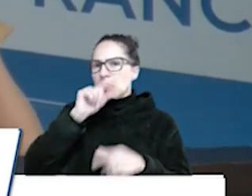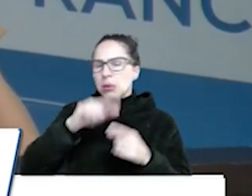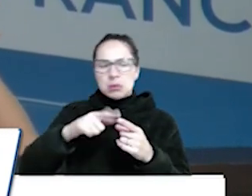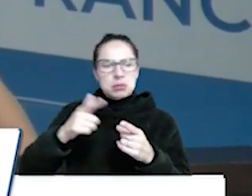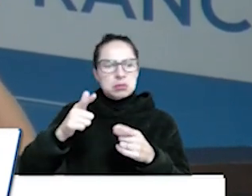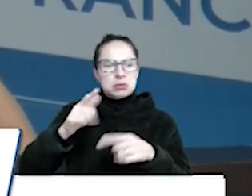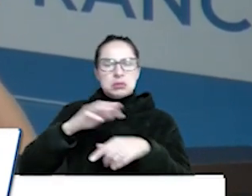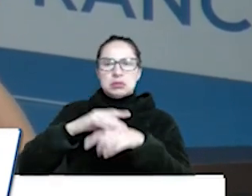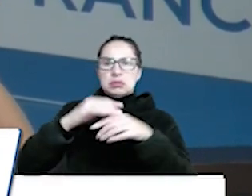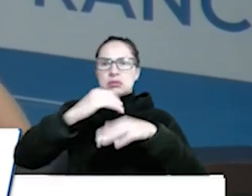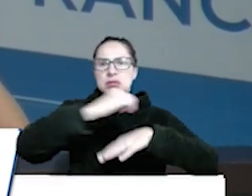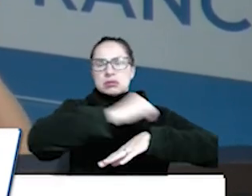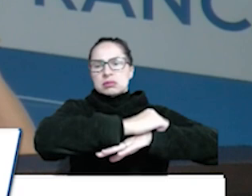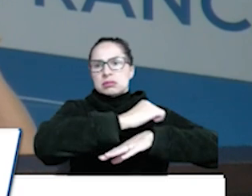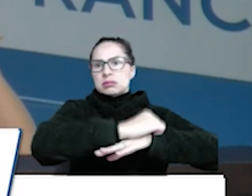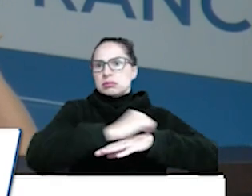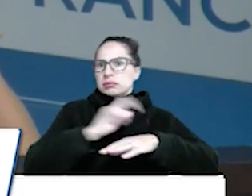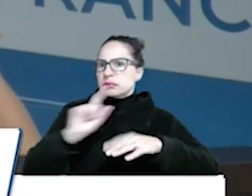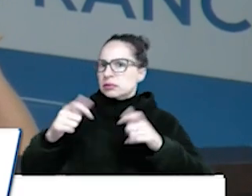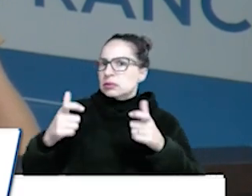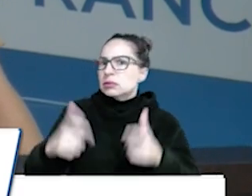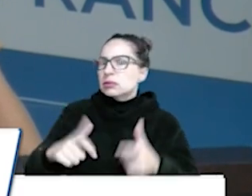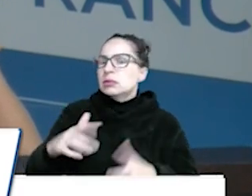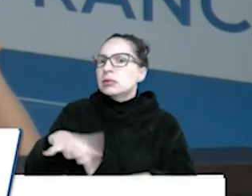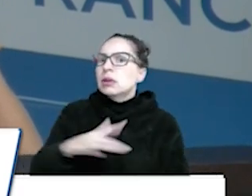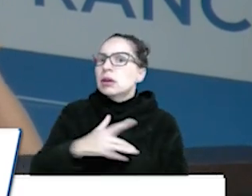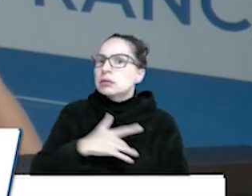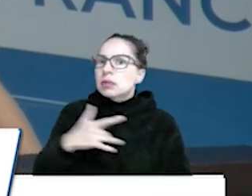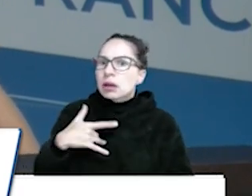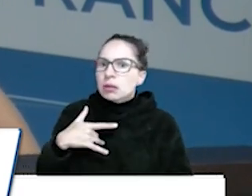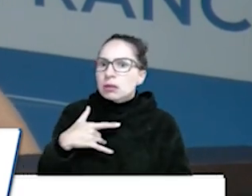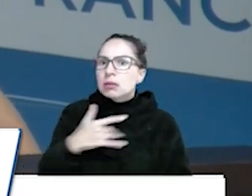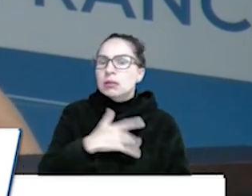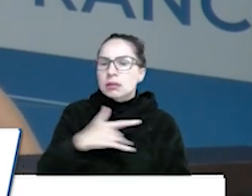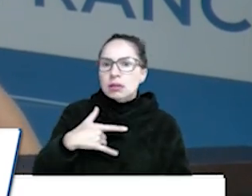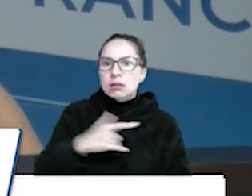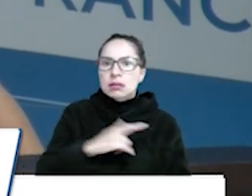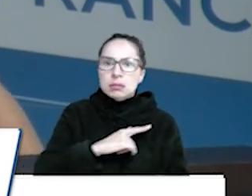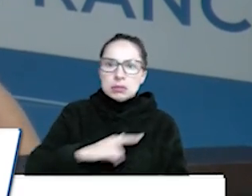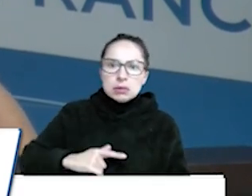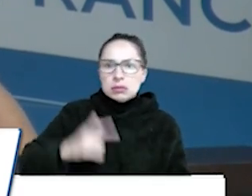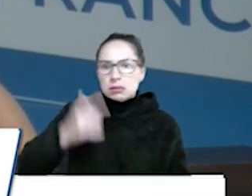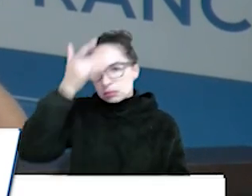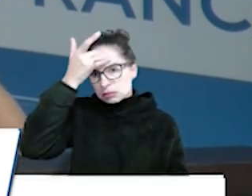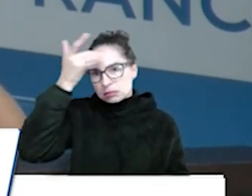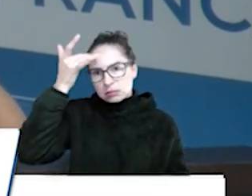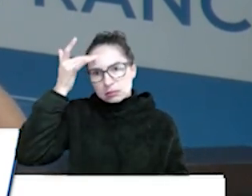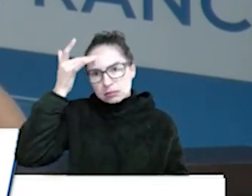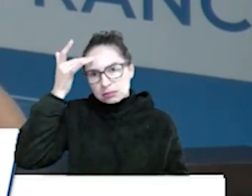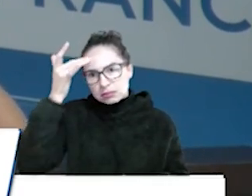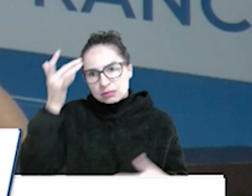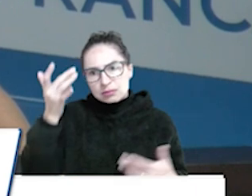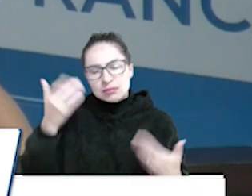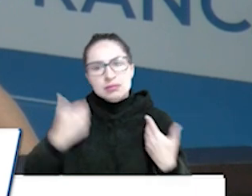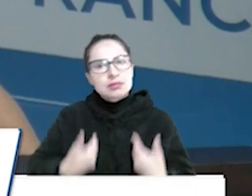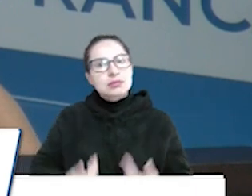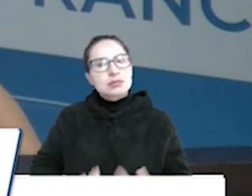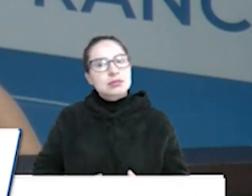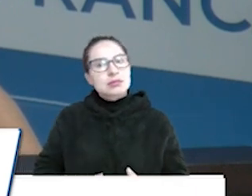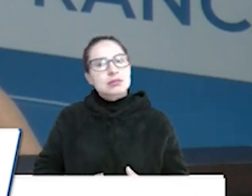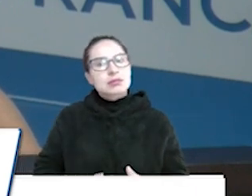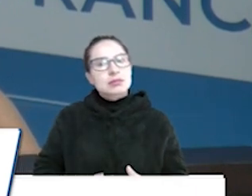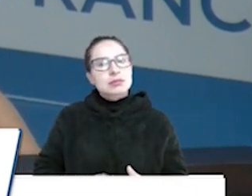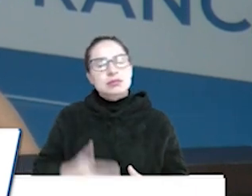janelas, num lugar de saúde, saúde pública, saúde mental e saúde física. Pessoas que já têm